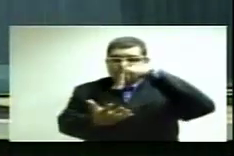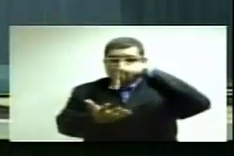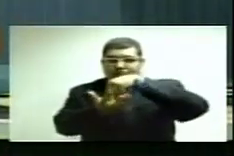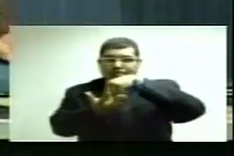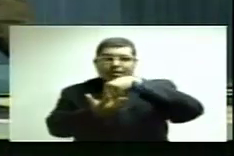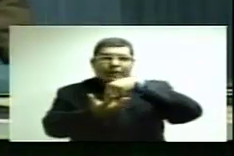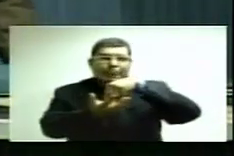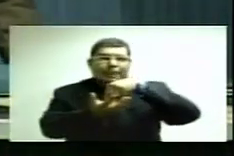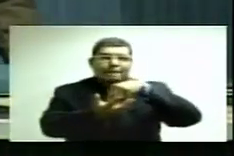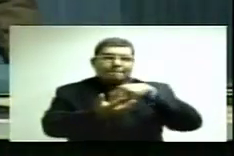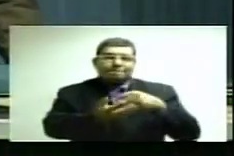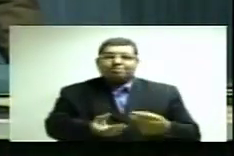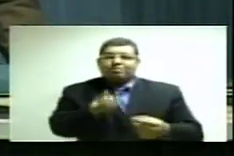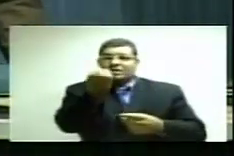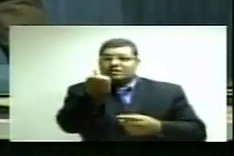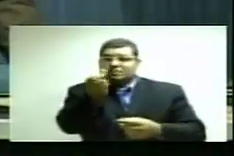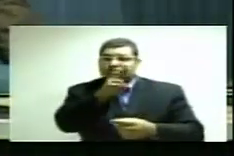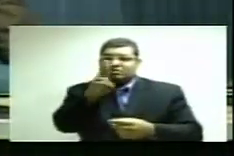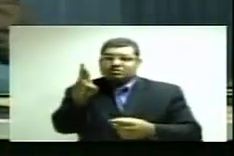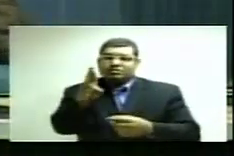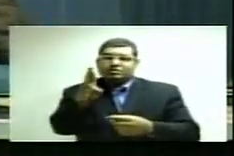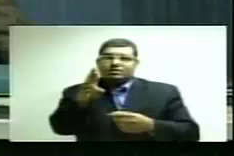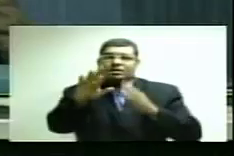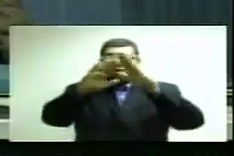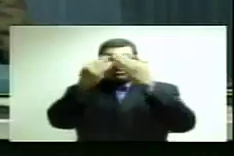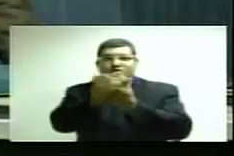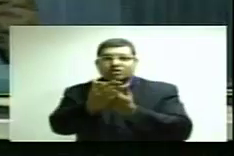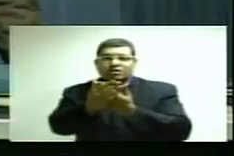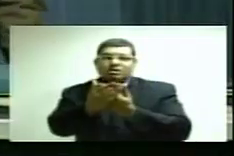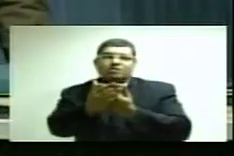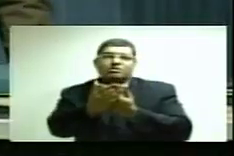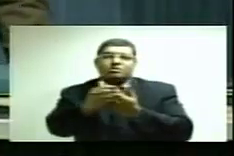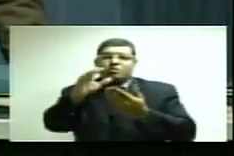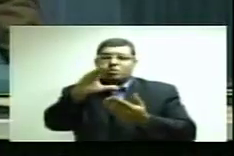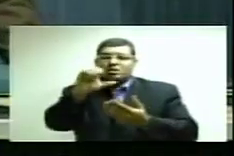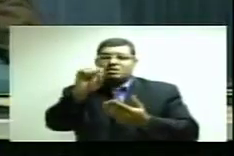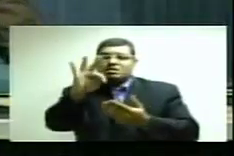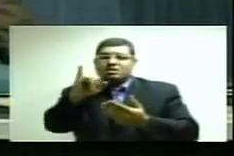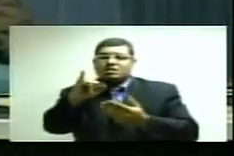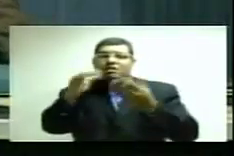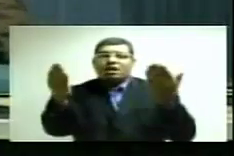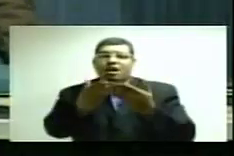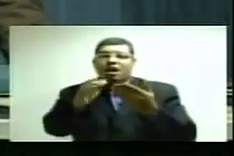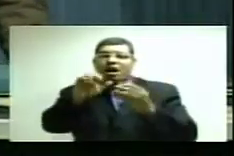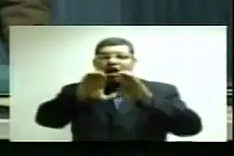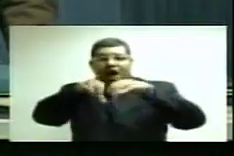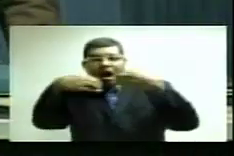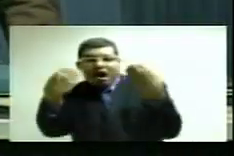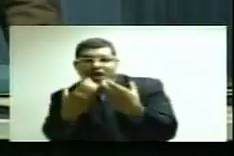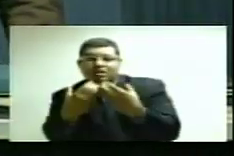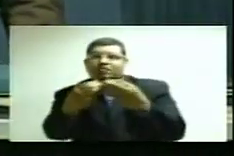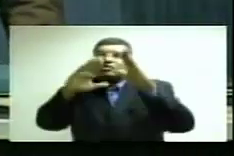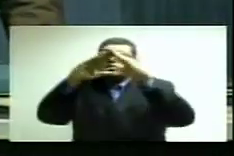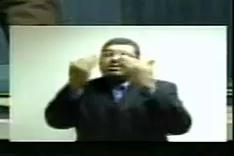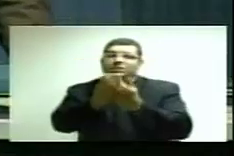pé. 6 milhões de reais é uma escola de tempo integral. A Arena Amazônia vai custar